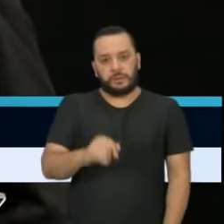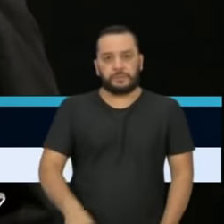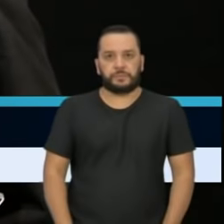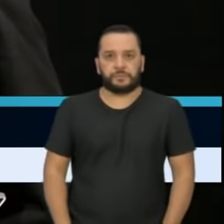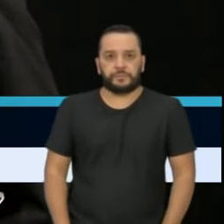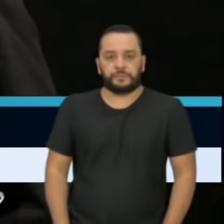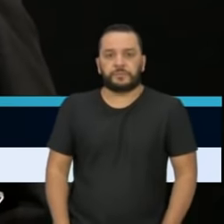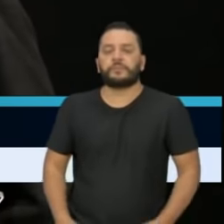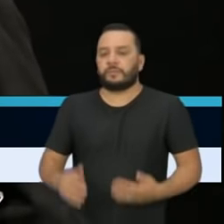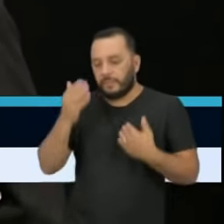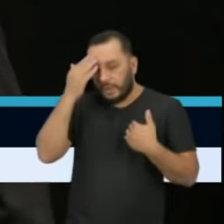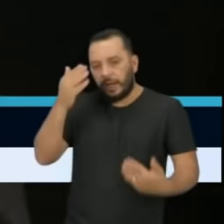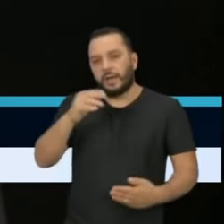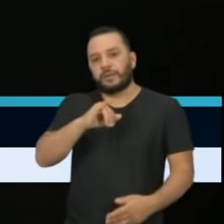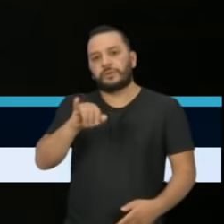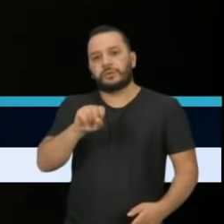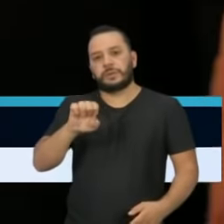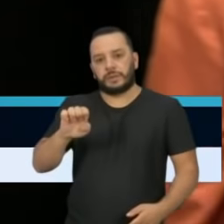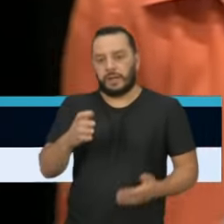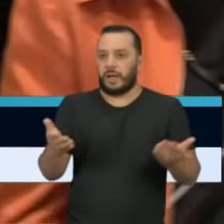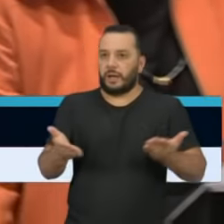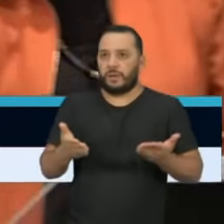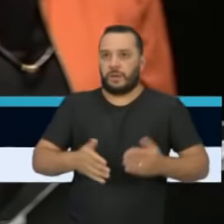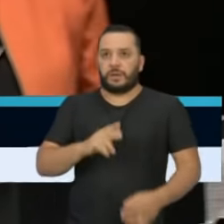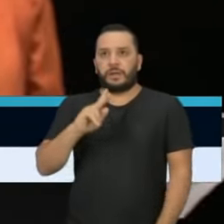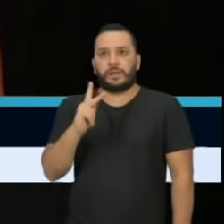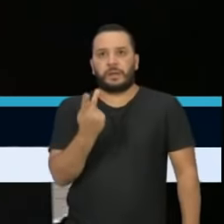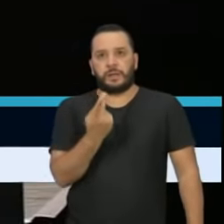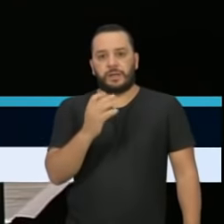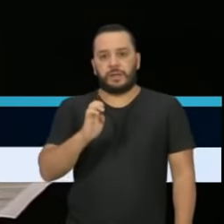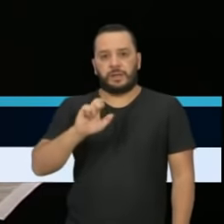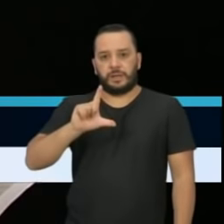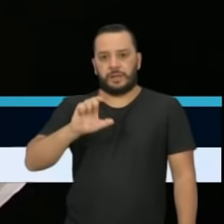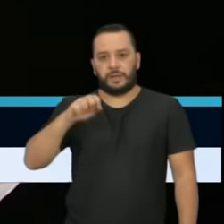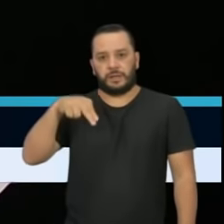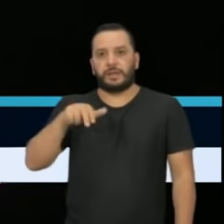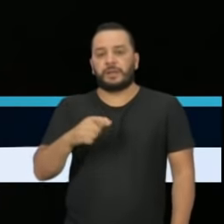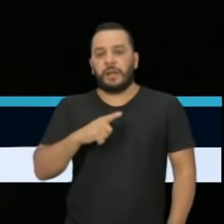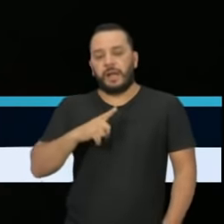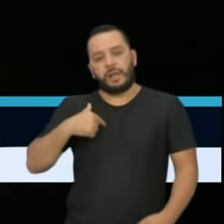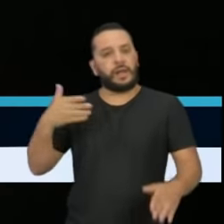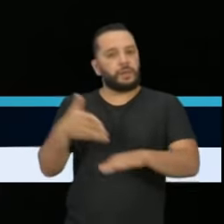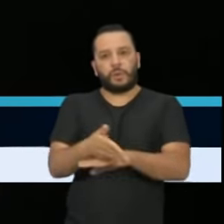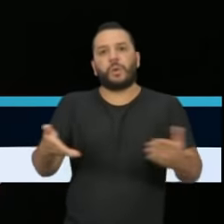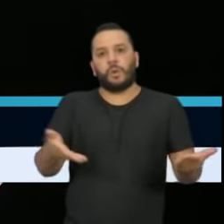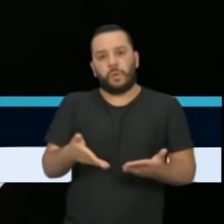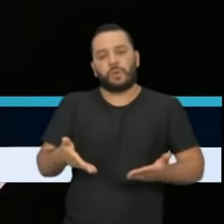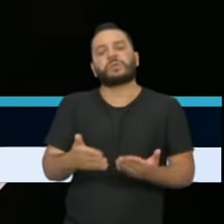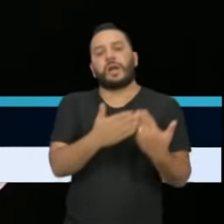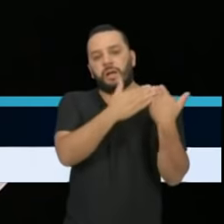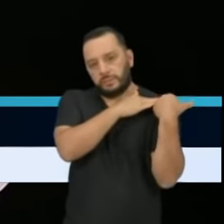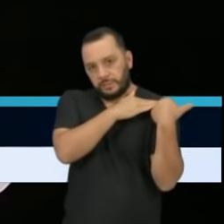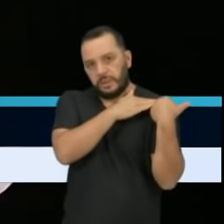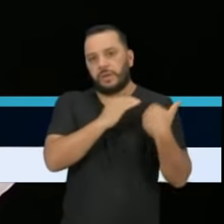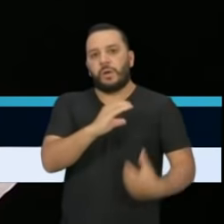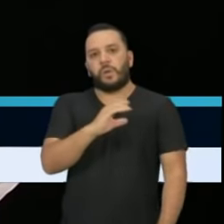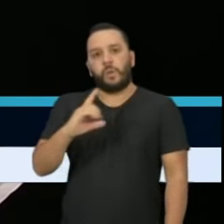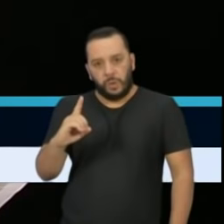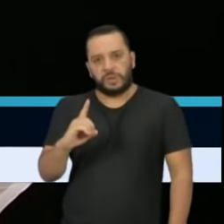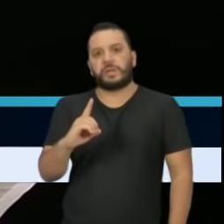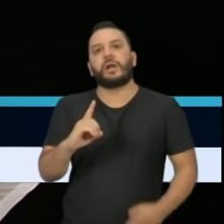Doutor Guerra, muito obrigado. Vou pedir a intervenção da doutora Helena Sato. Doutora Helena assume hoje a sua responsabilidade como